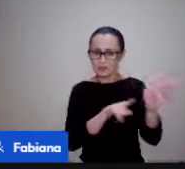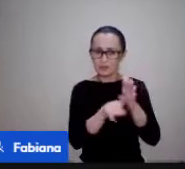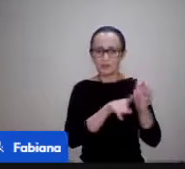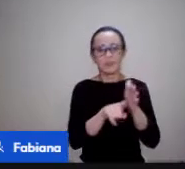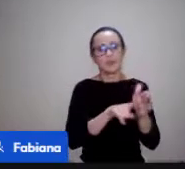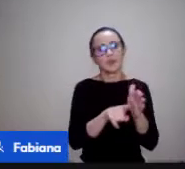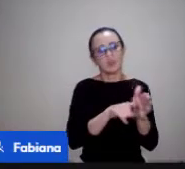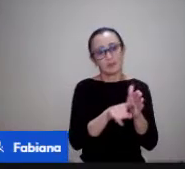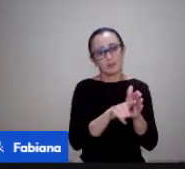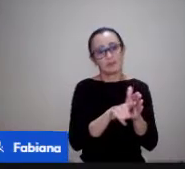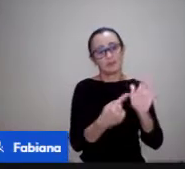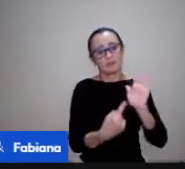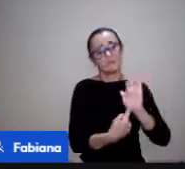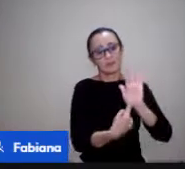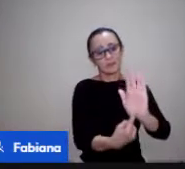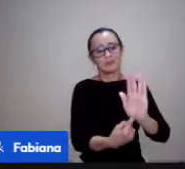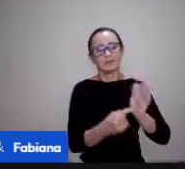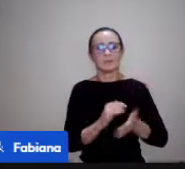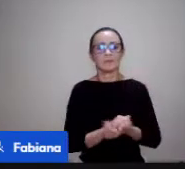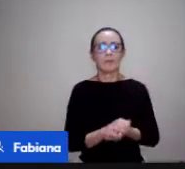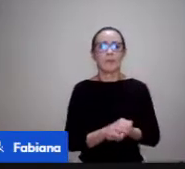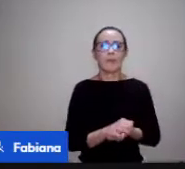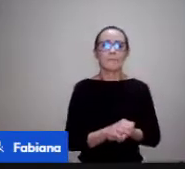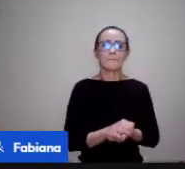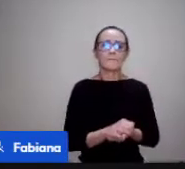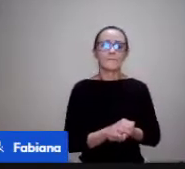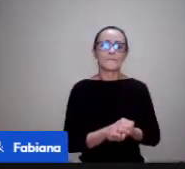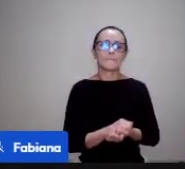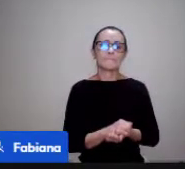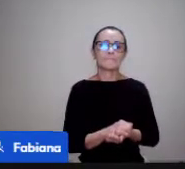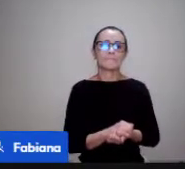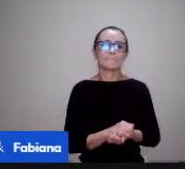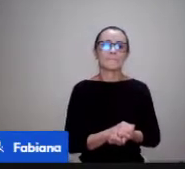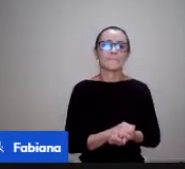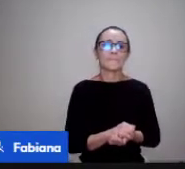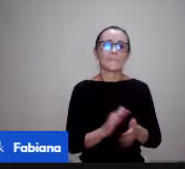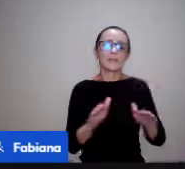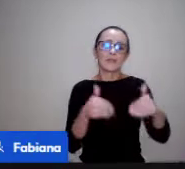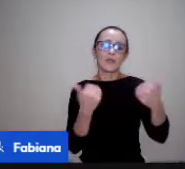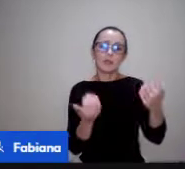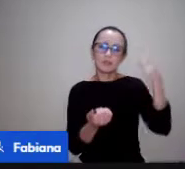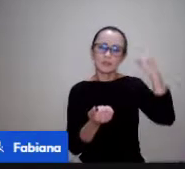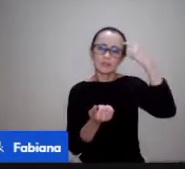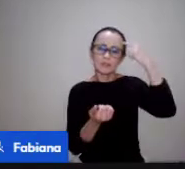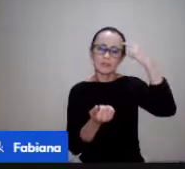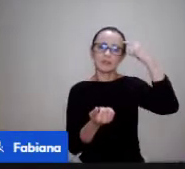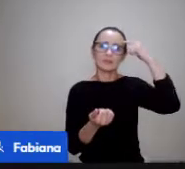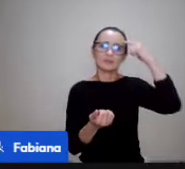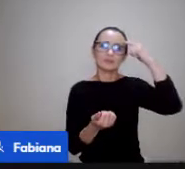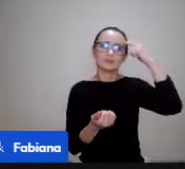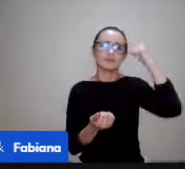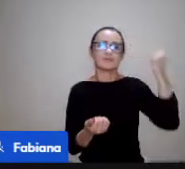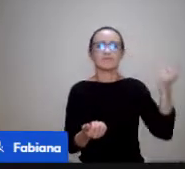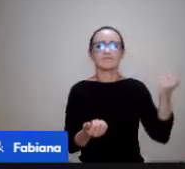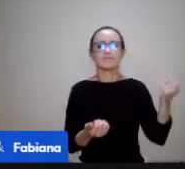lhe é apresentada. Então, esse pensamento em que Pouso nos traz